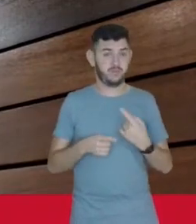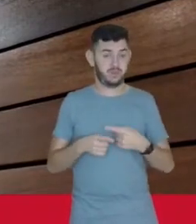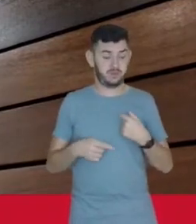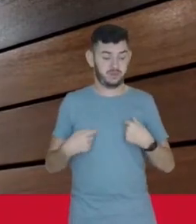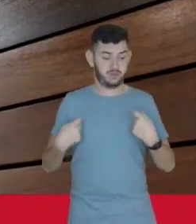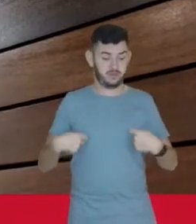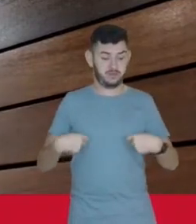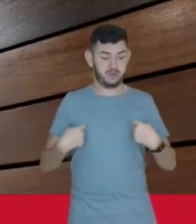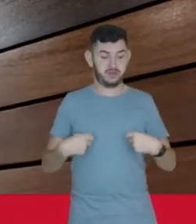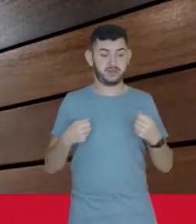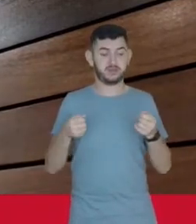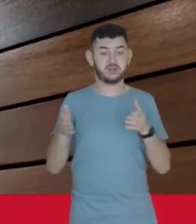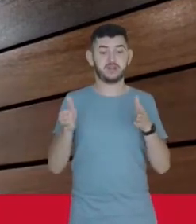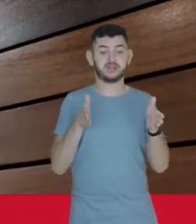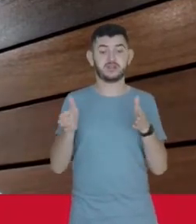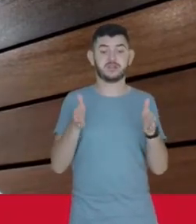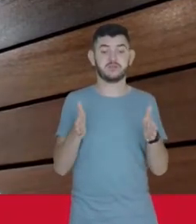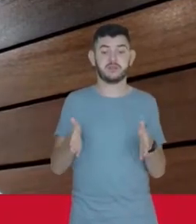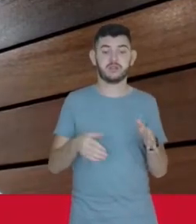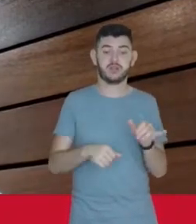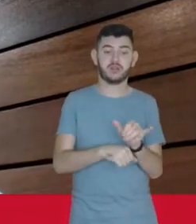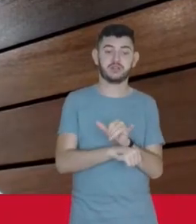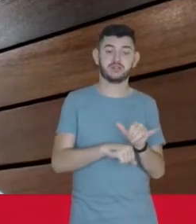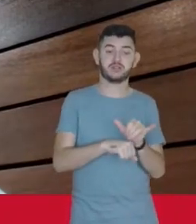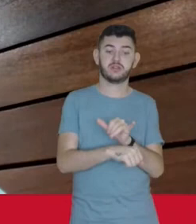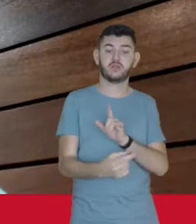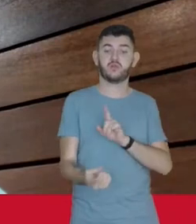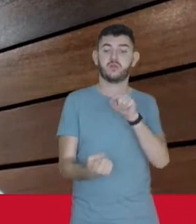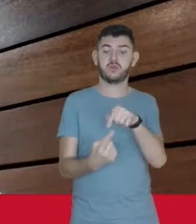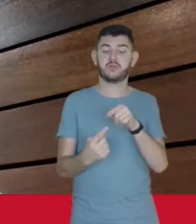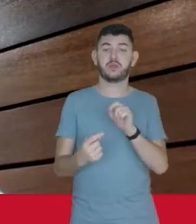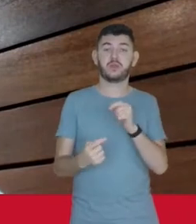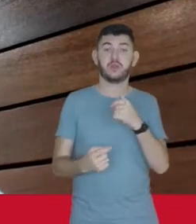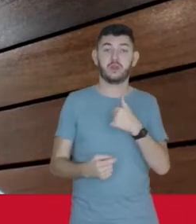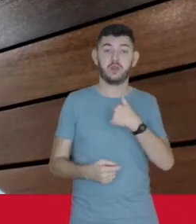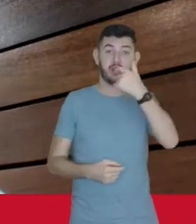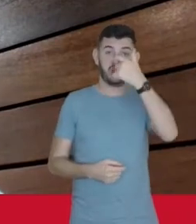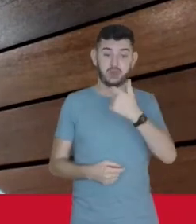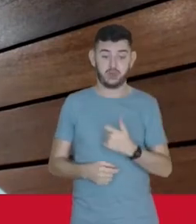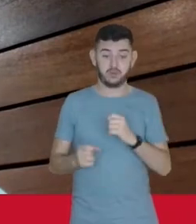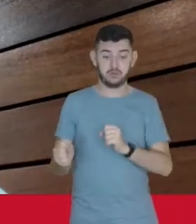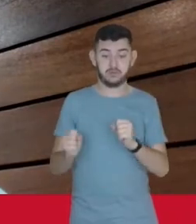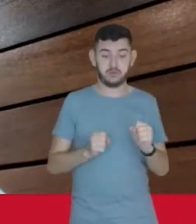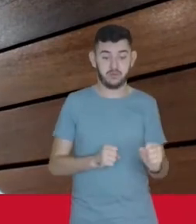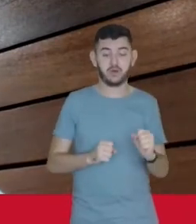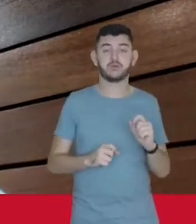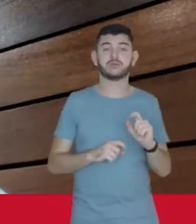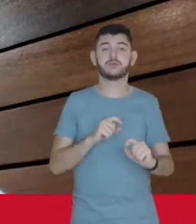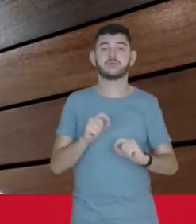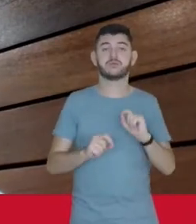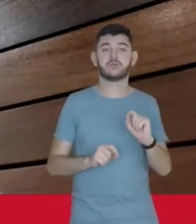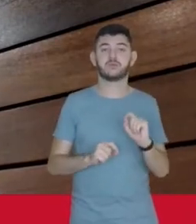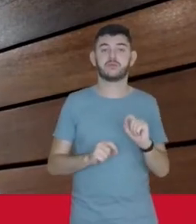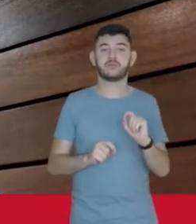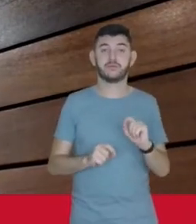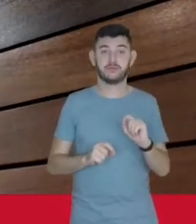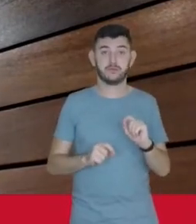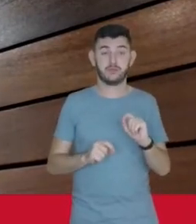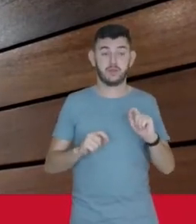condição de acessibilidade para que eu desempenhe as